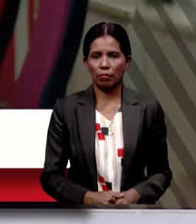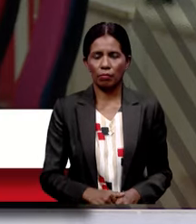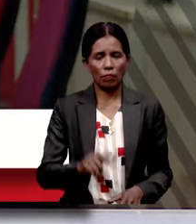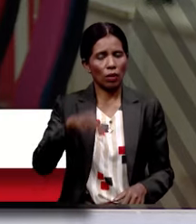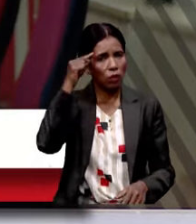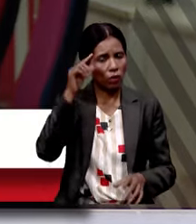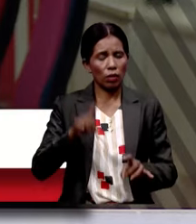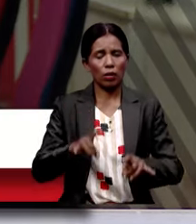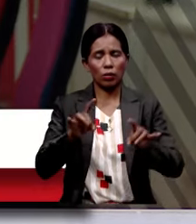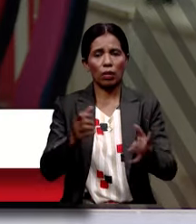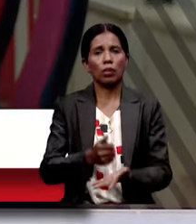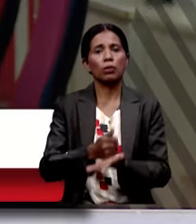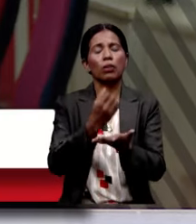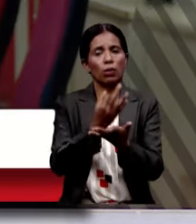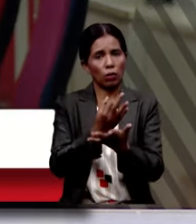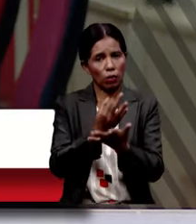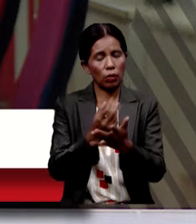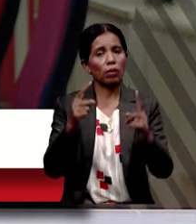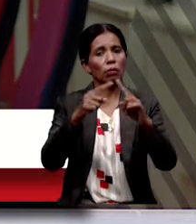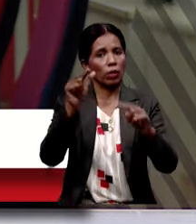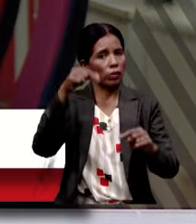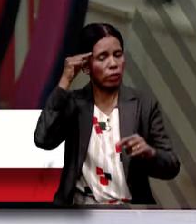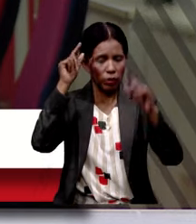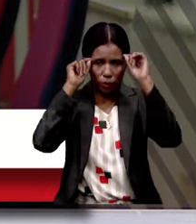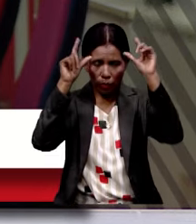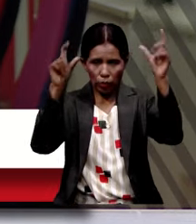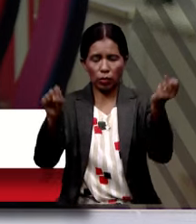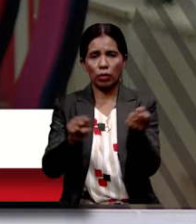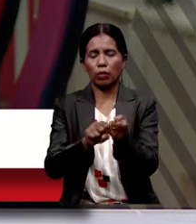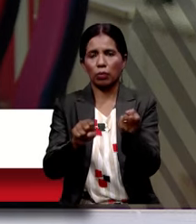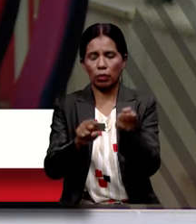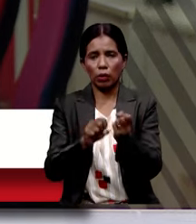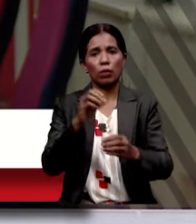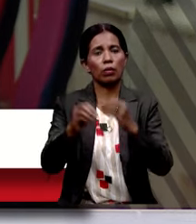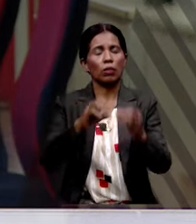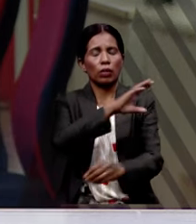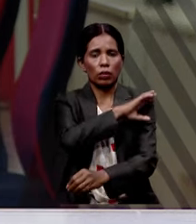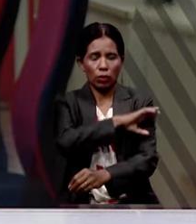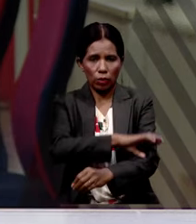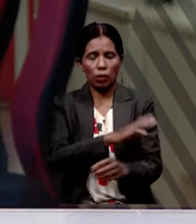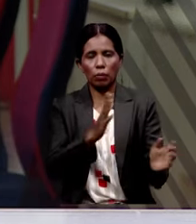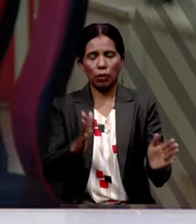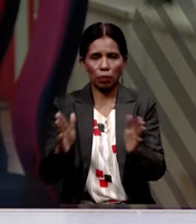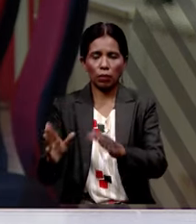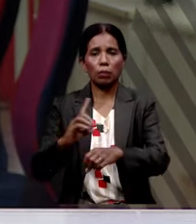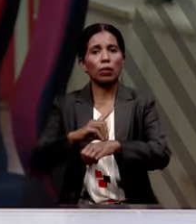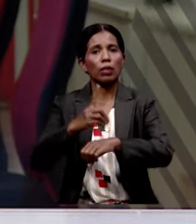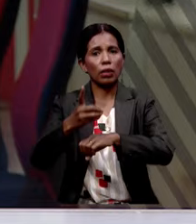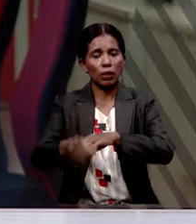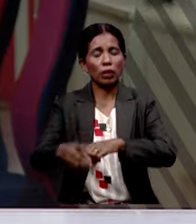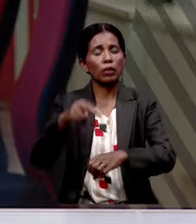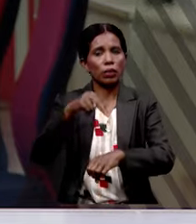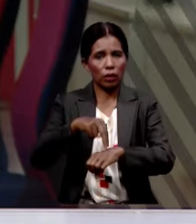Governo Austrália apoia fundos Balumba, governo Timor-Leste, onde suporta a área de segurança na preparação para desastres naturais e